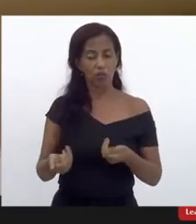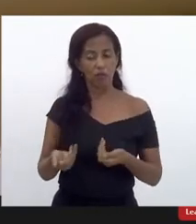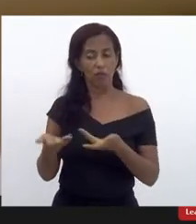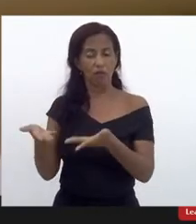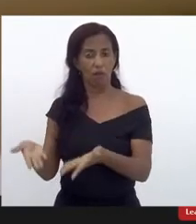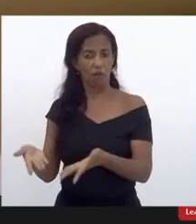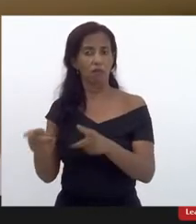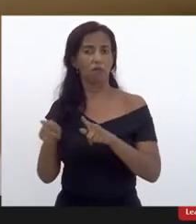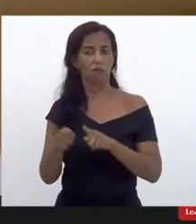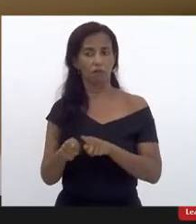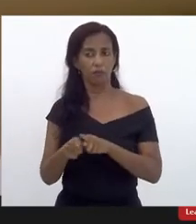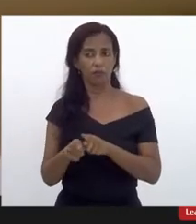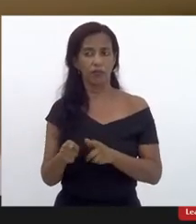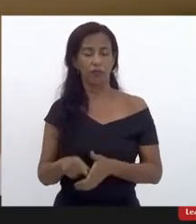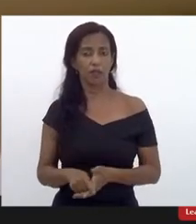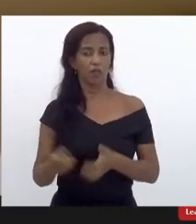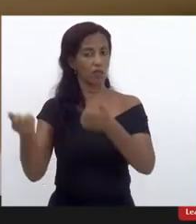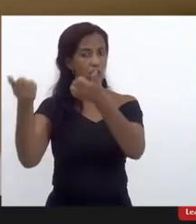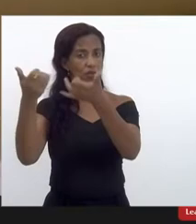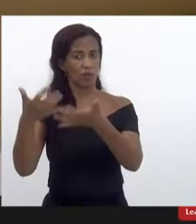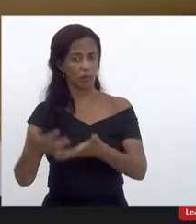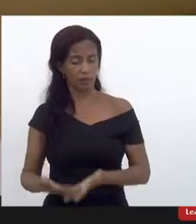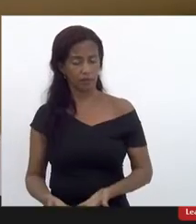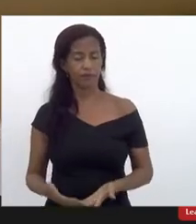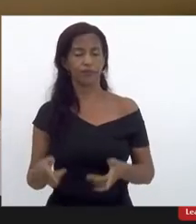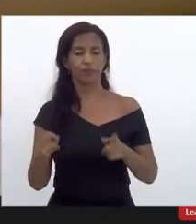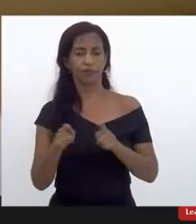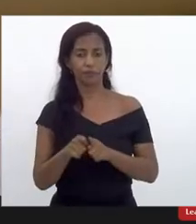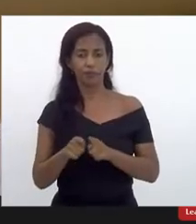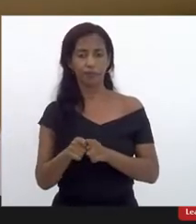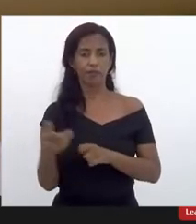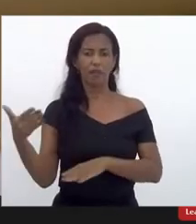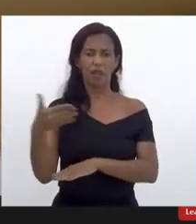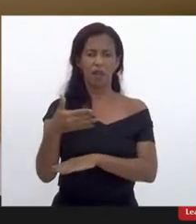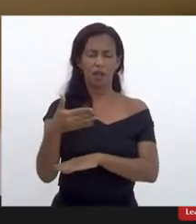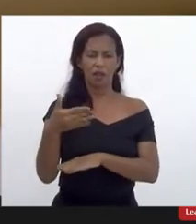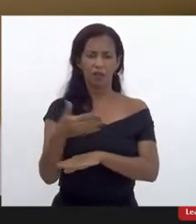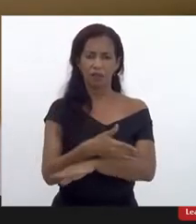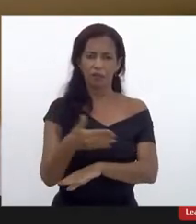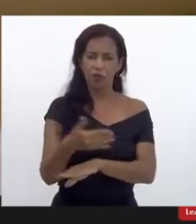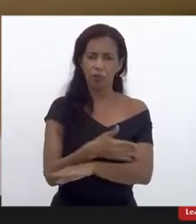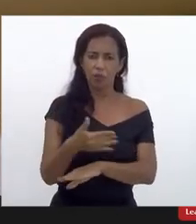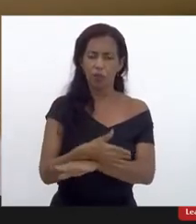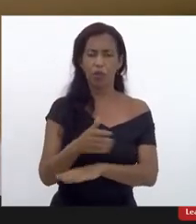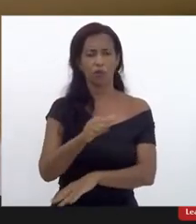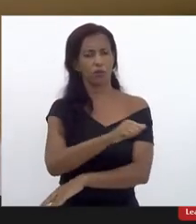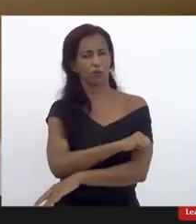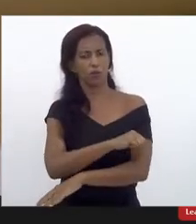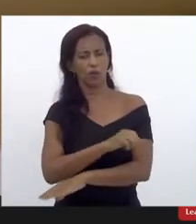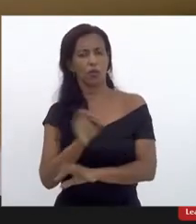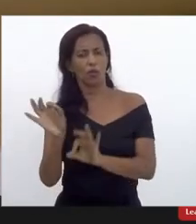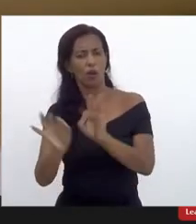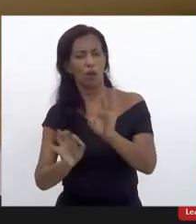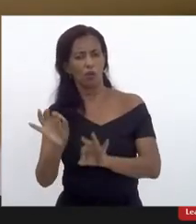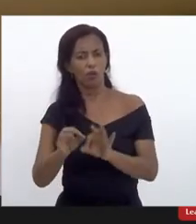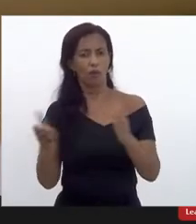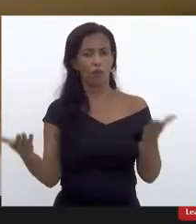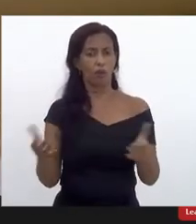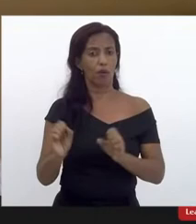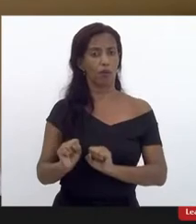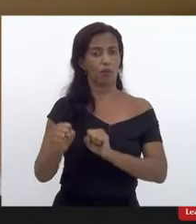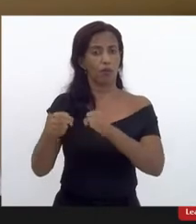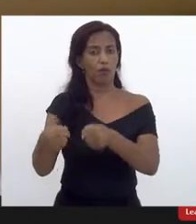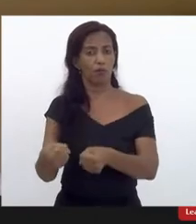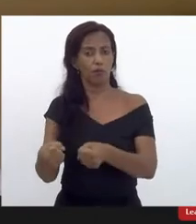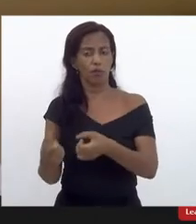aqui e esclarecido, né, a frequência escolar, quais são as medidas que vão utilizar agora para o reforço e